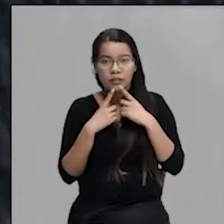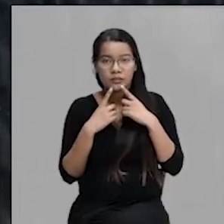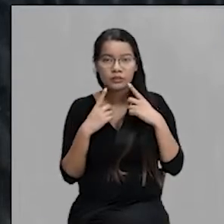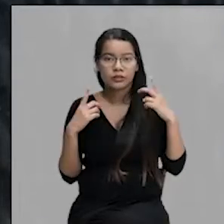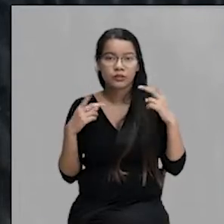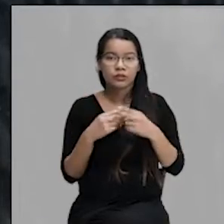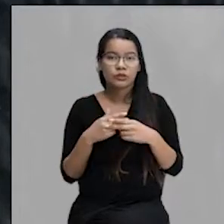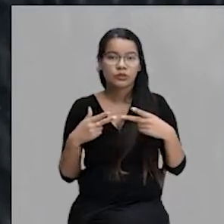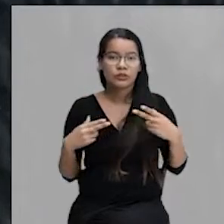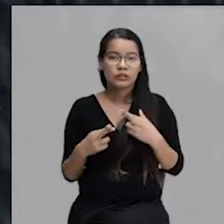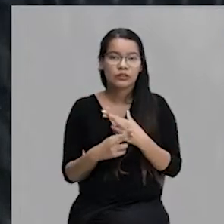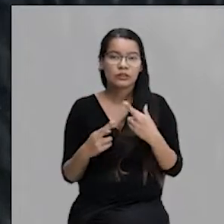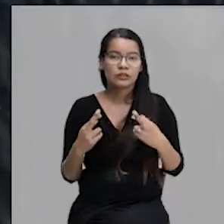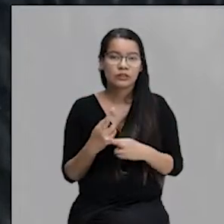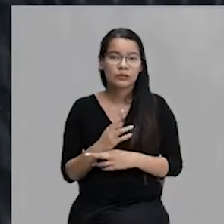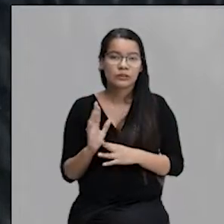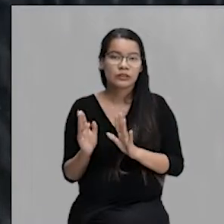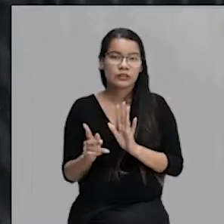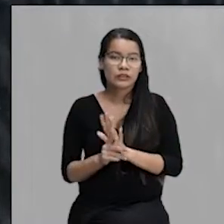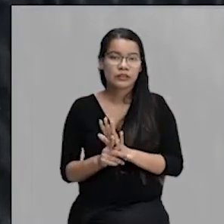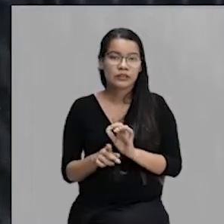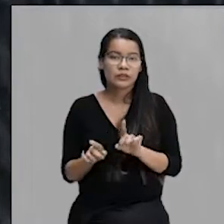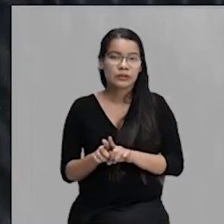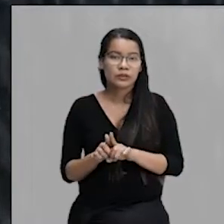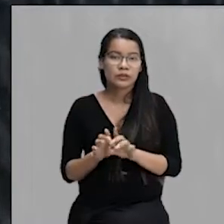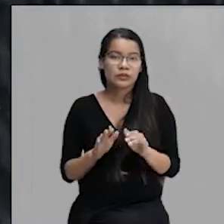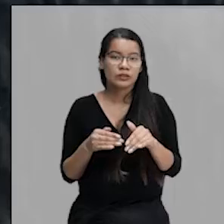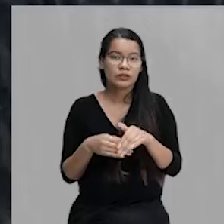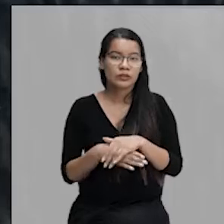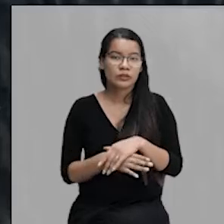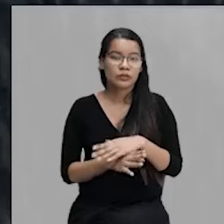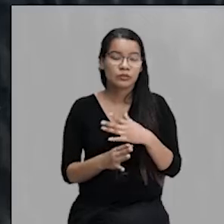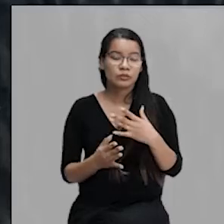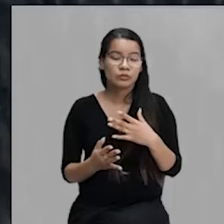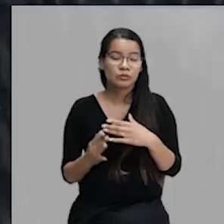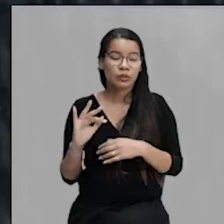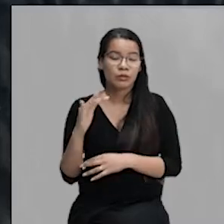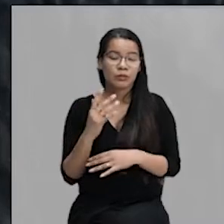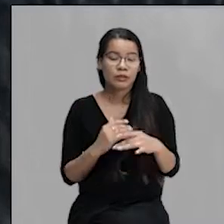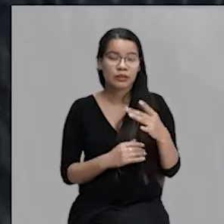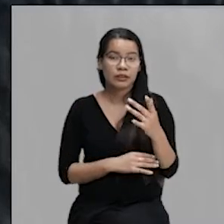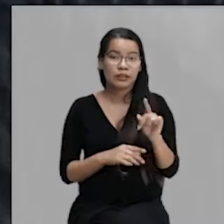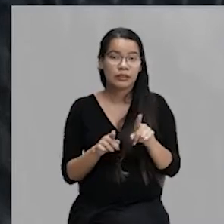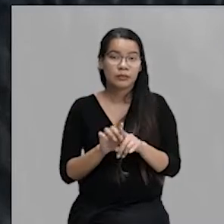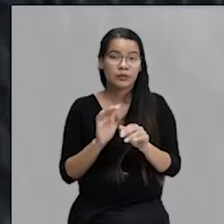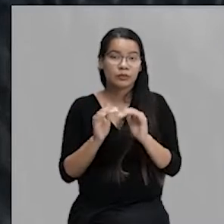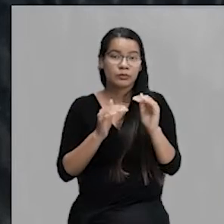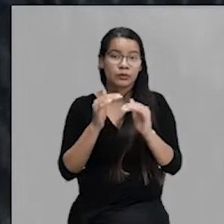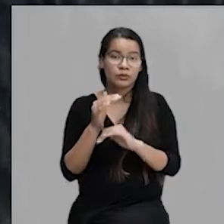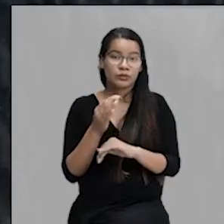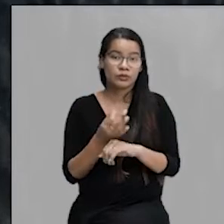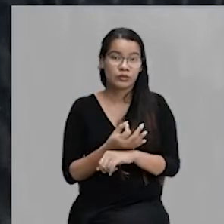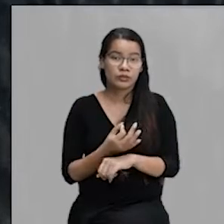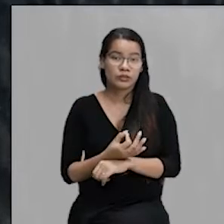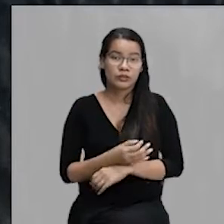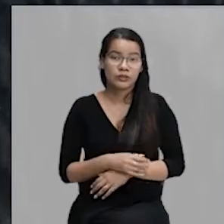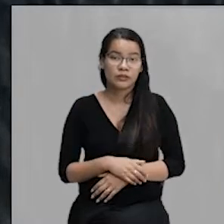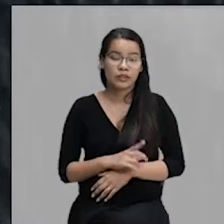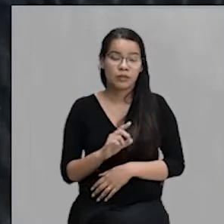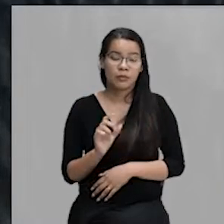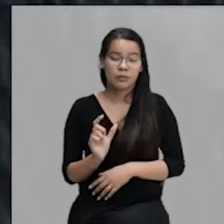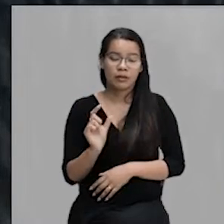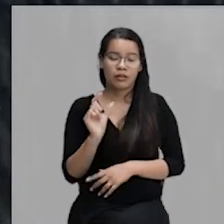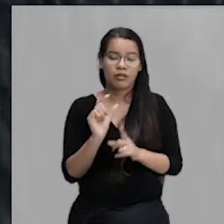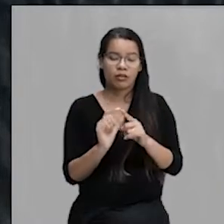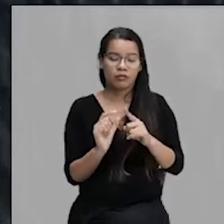relacionada à preservação, à conservação do meio ambiente, ao desenvolvimento sustentável, beleza? Institucionalidade global,